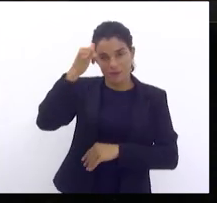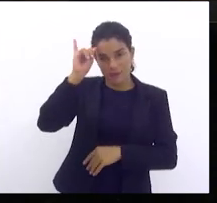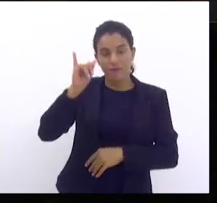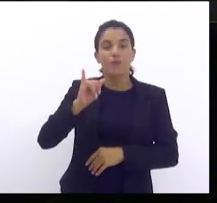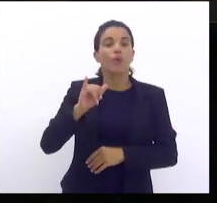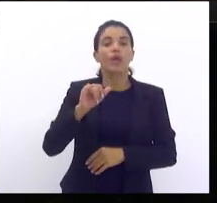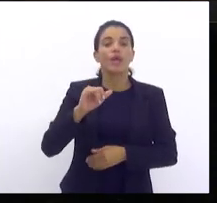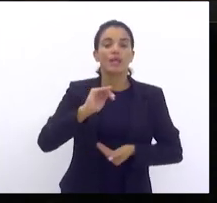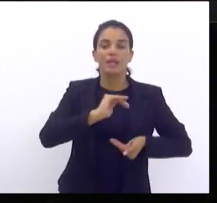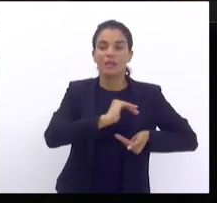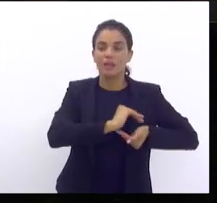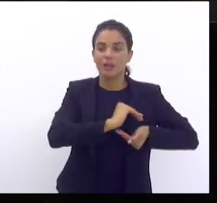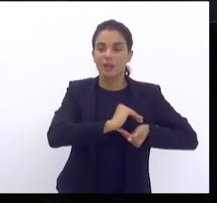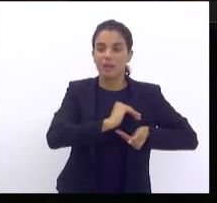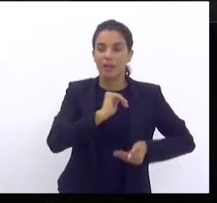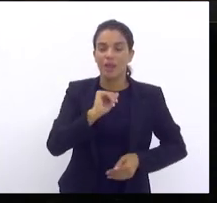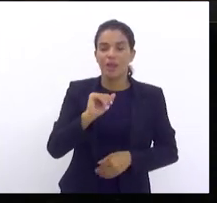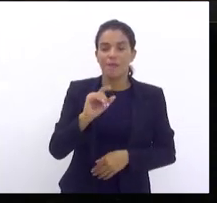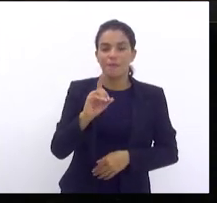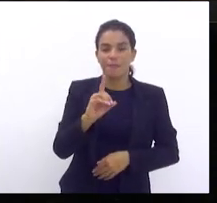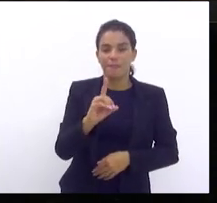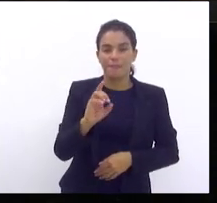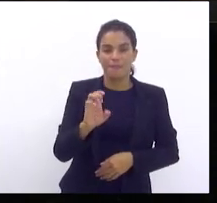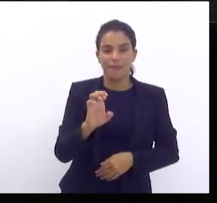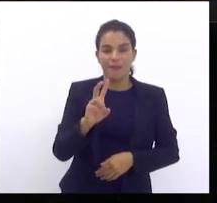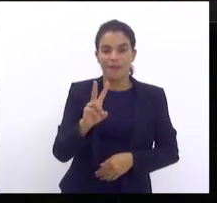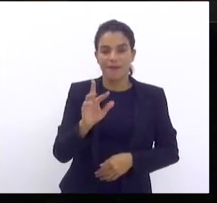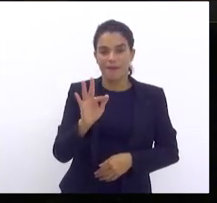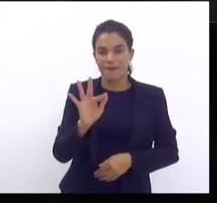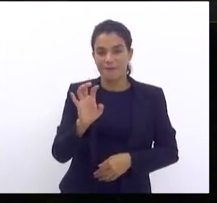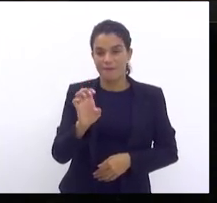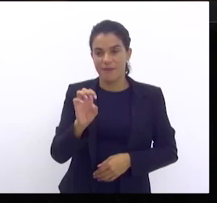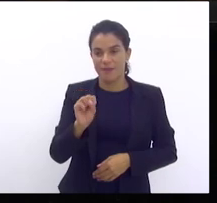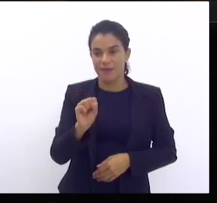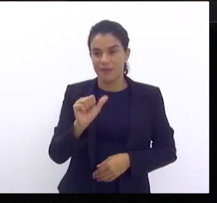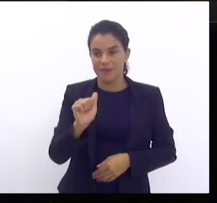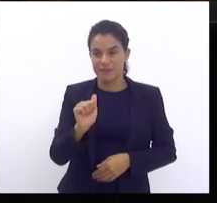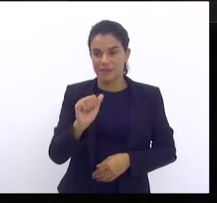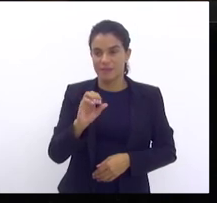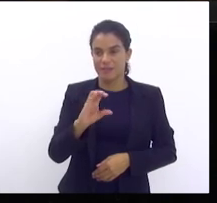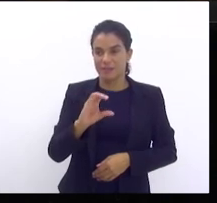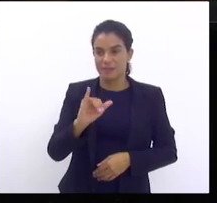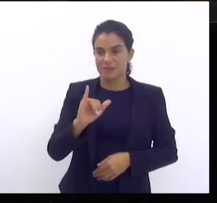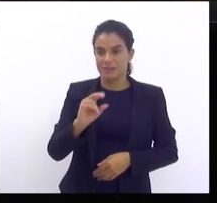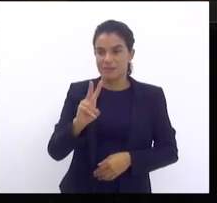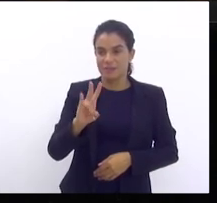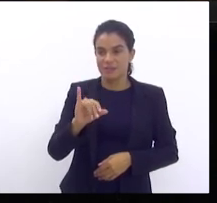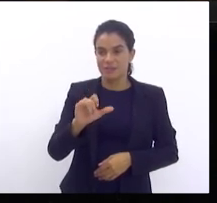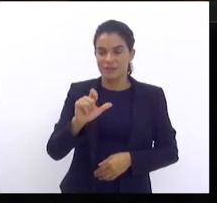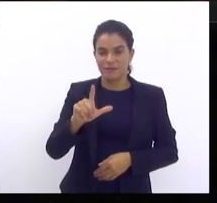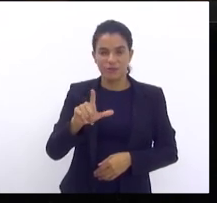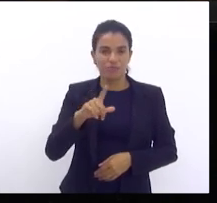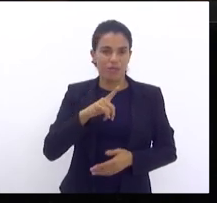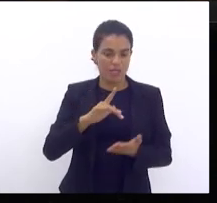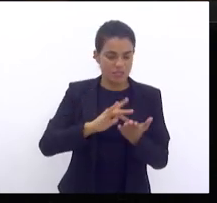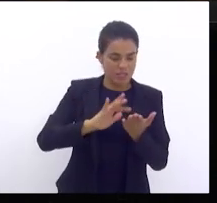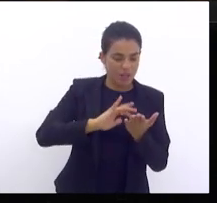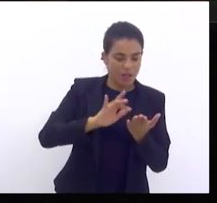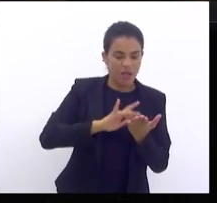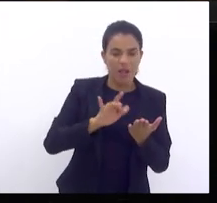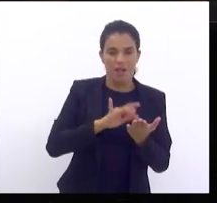né com alertas previsões formas de alarm usando os dispositivos dos celulares